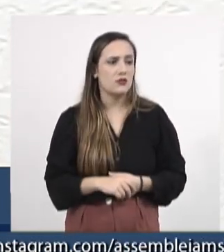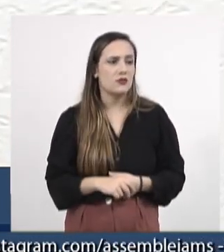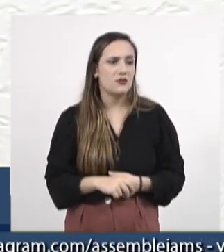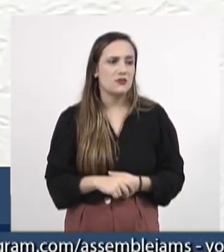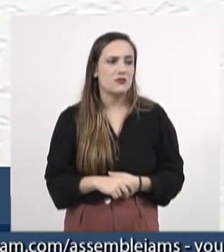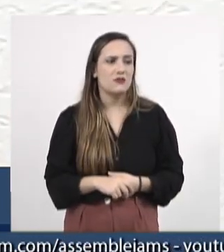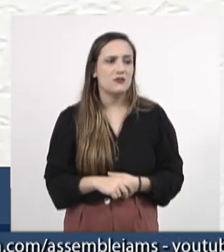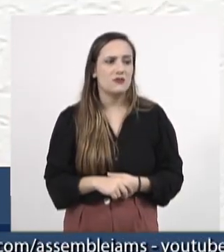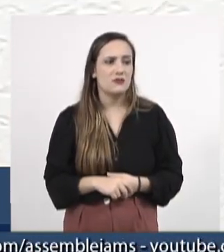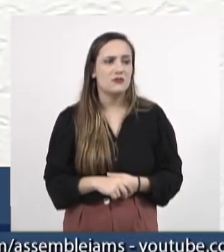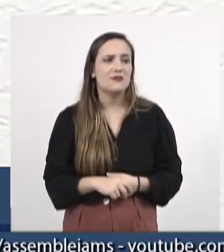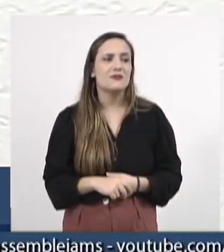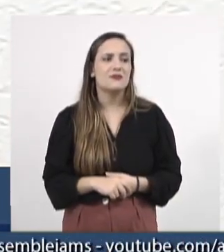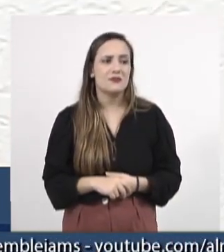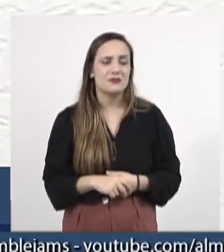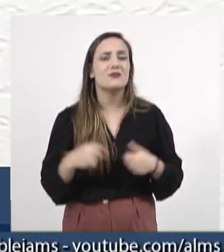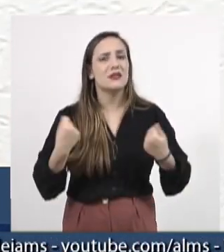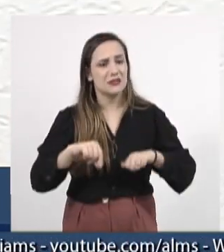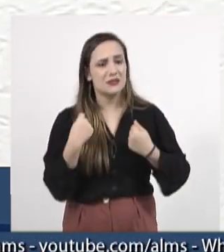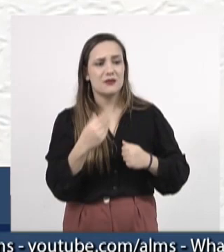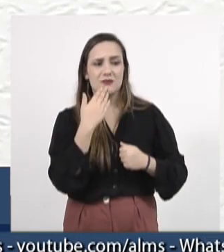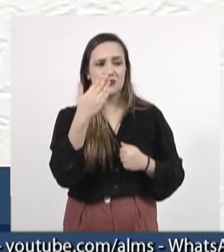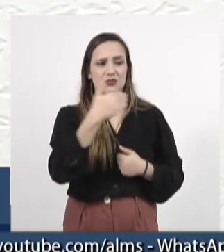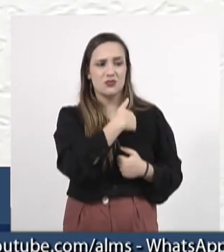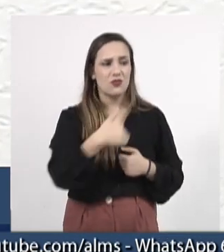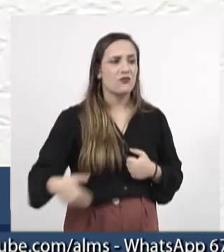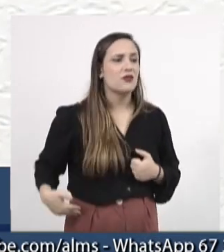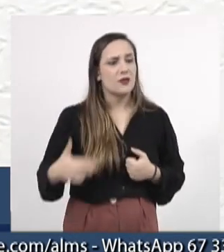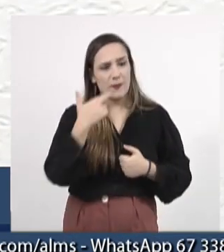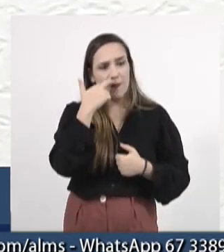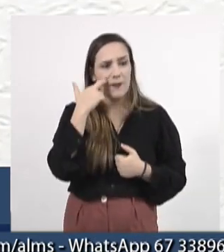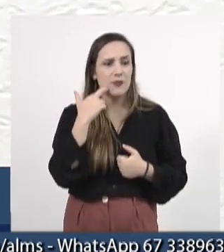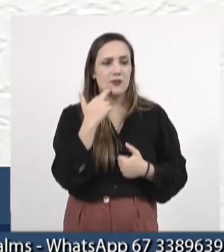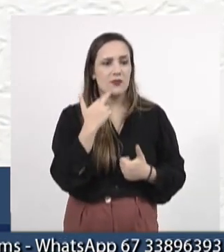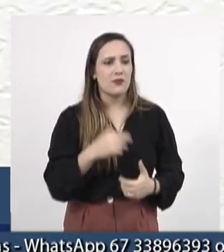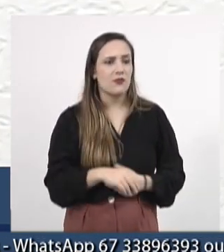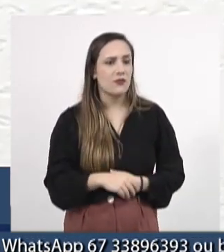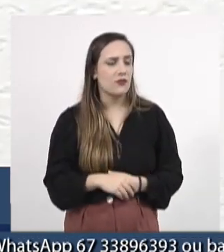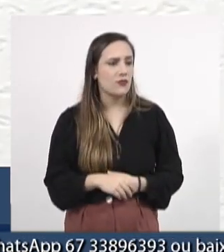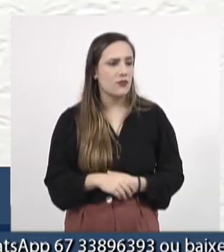social. Acho que nós tínhamos que pedir para o governador pegar o